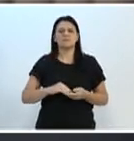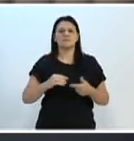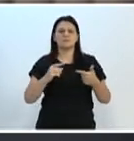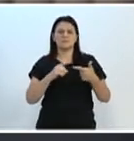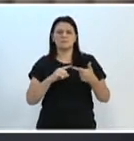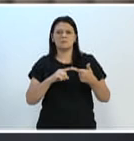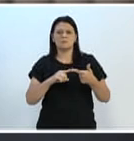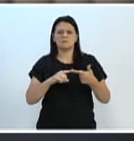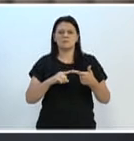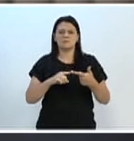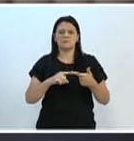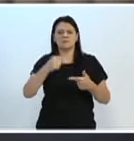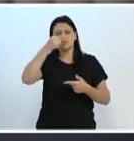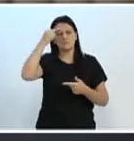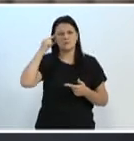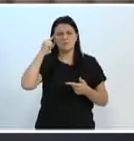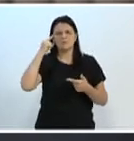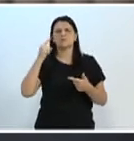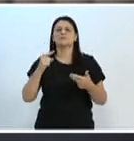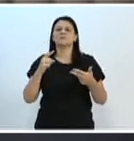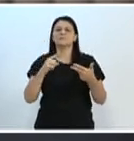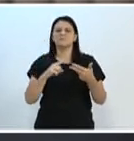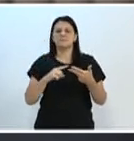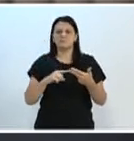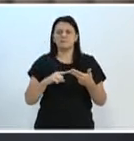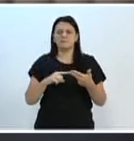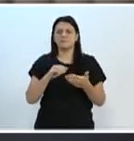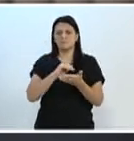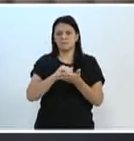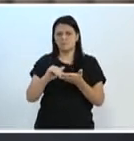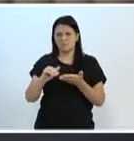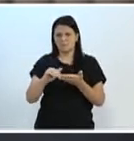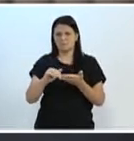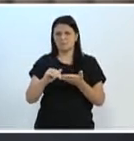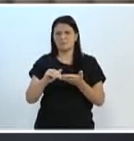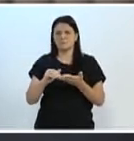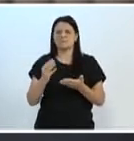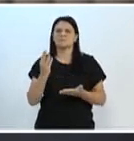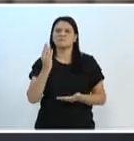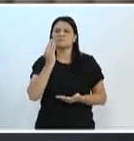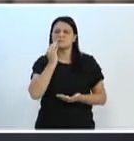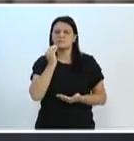vice-presidente Marco da Rosa, Vossa Excelência como nosso